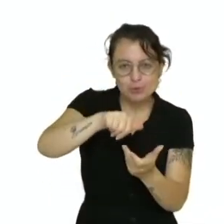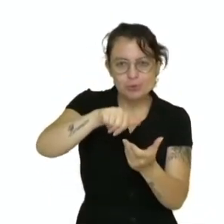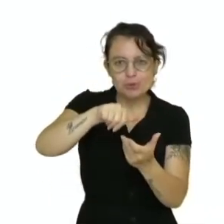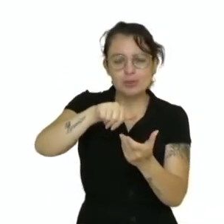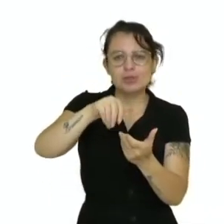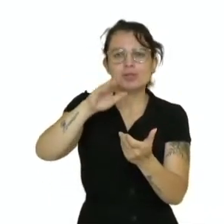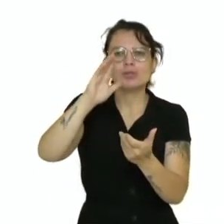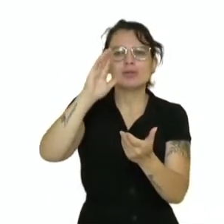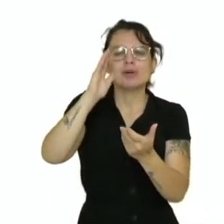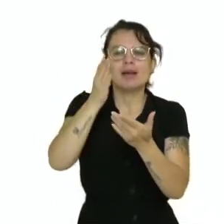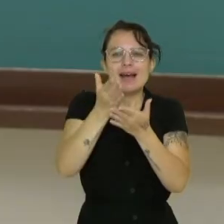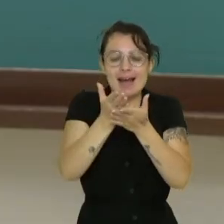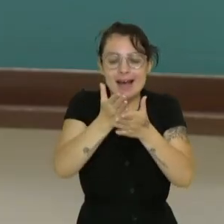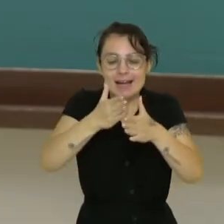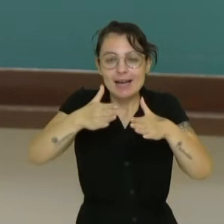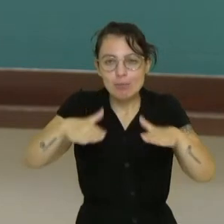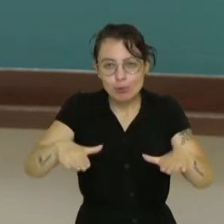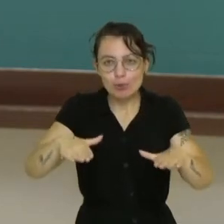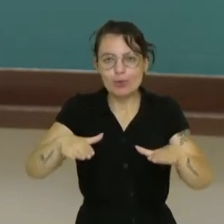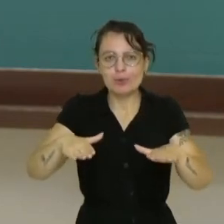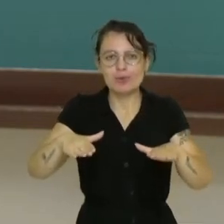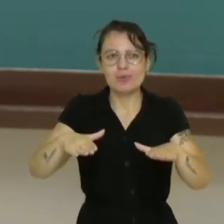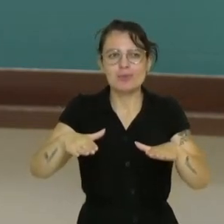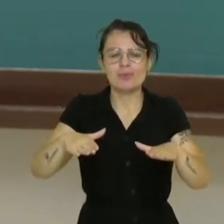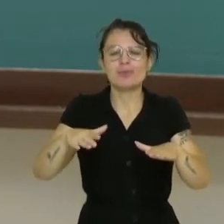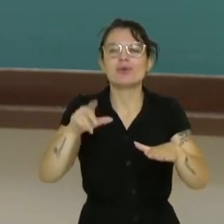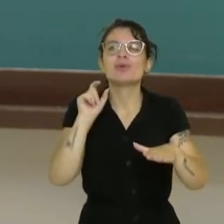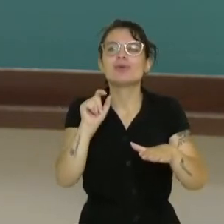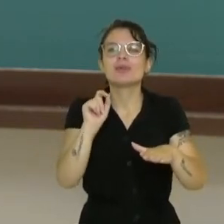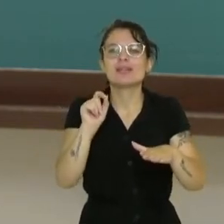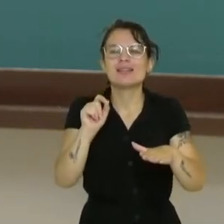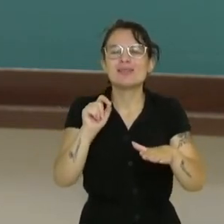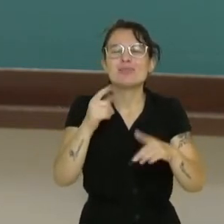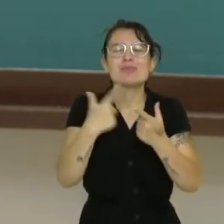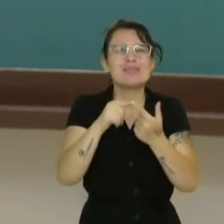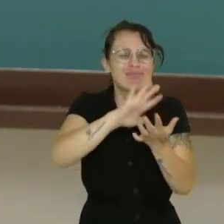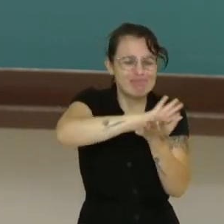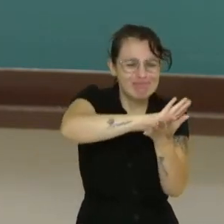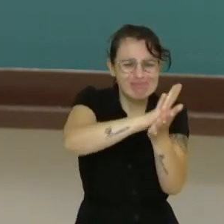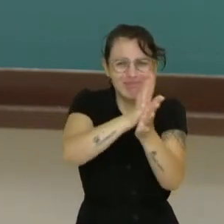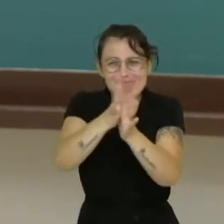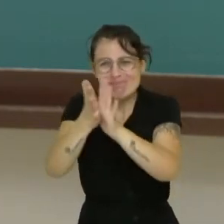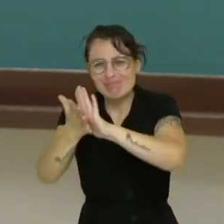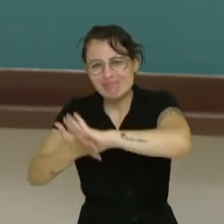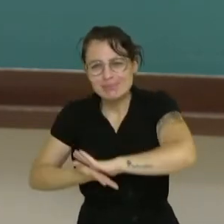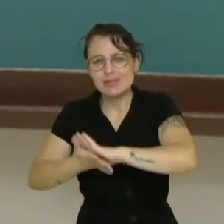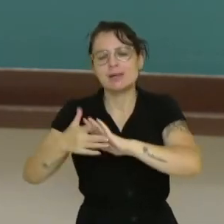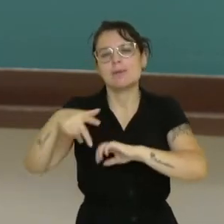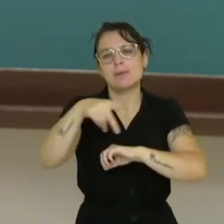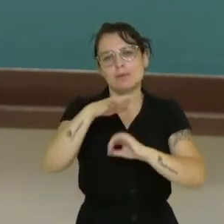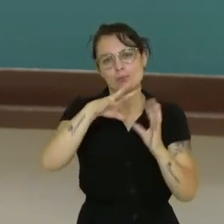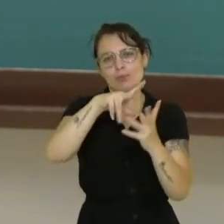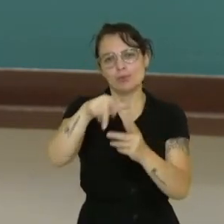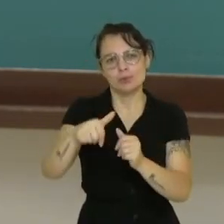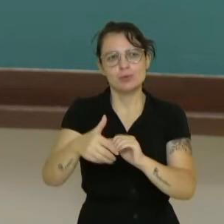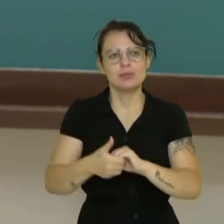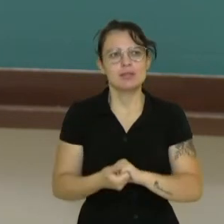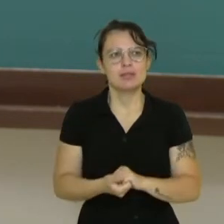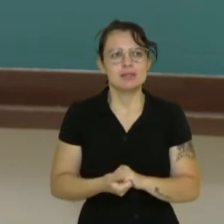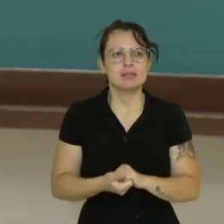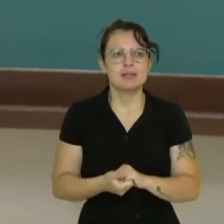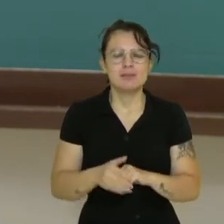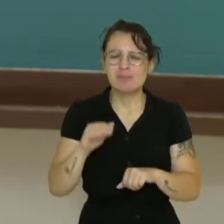elas acabaram sendo extremamente devastosas para o mundo todo, né?